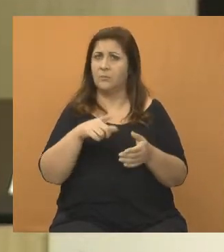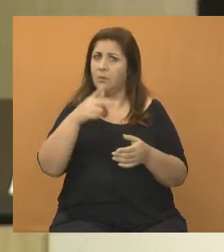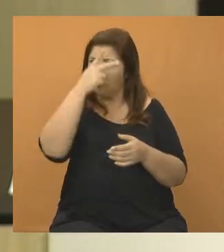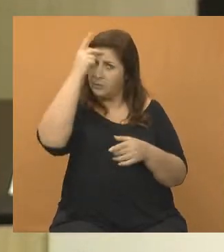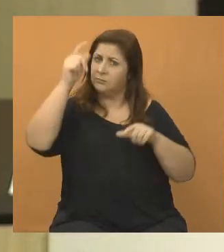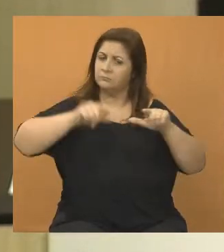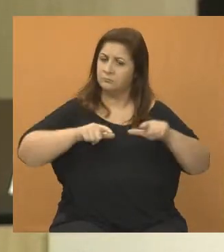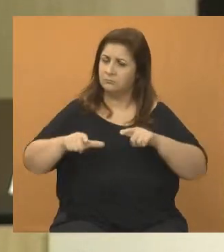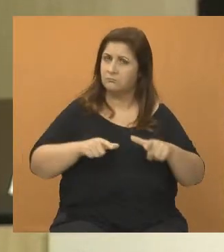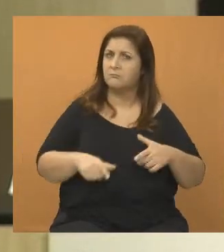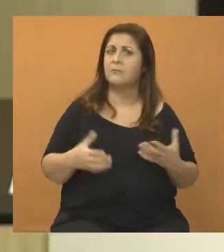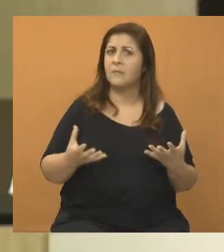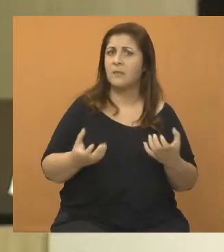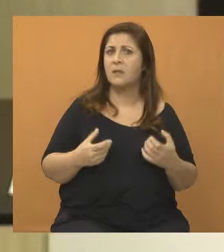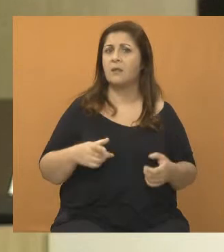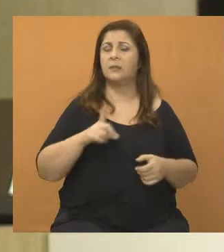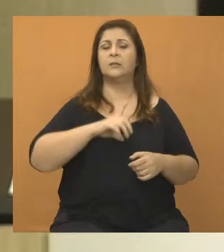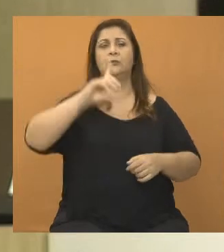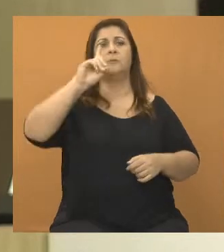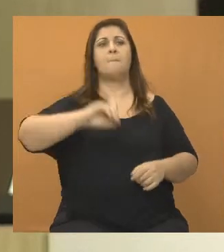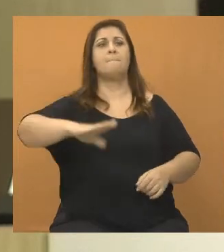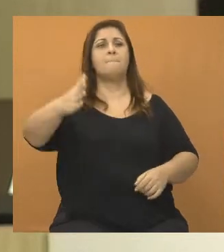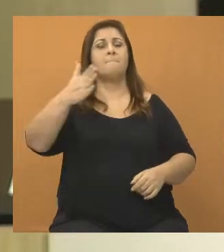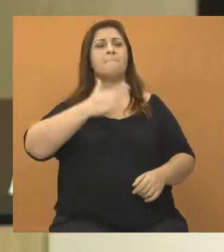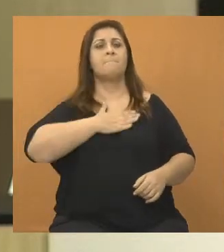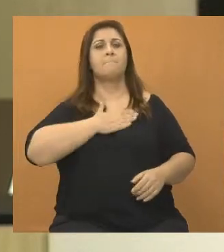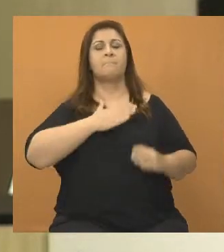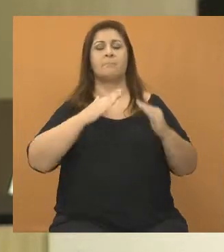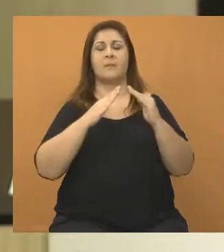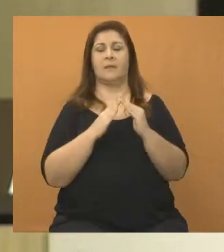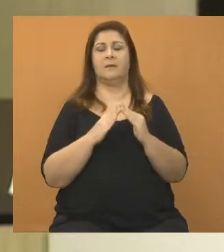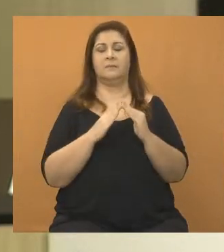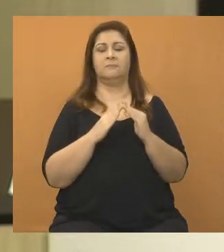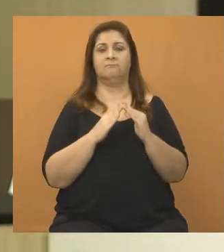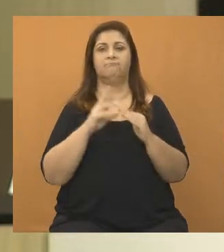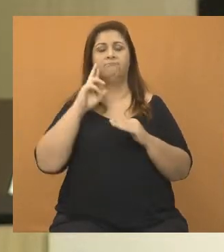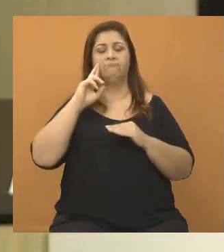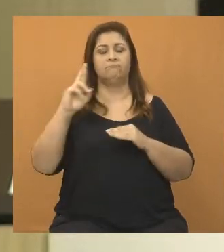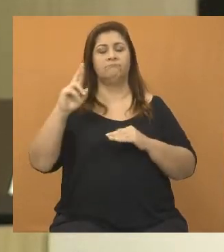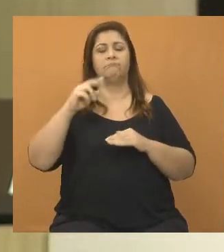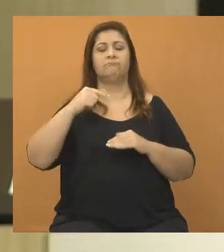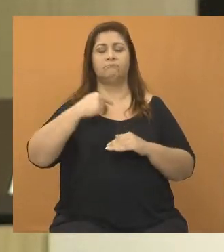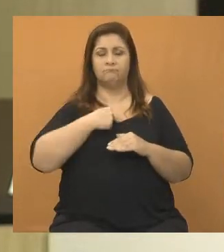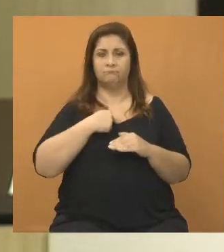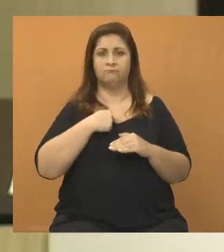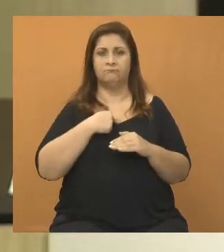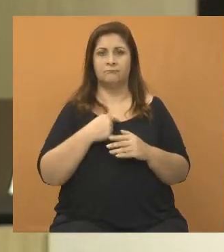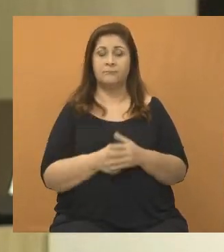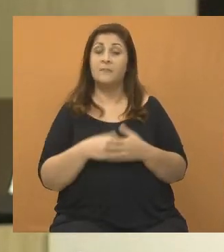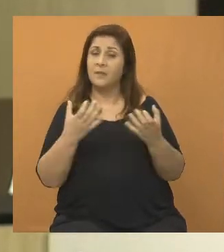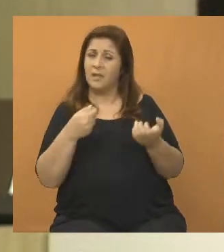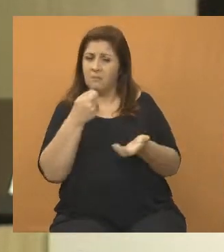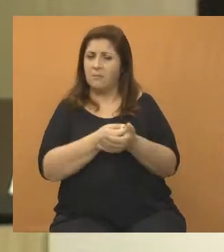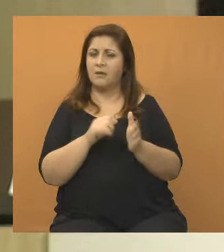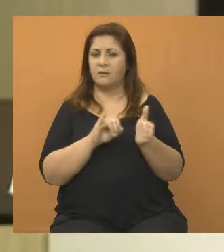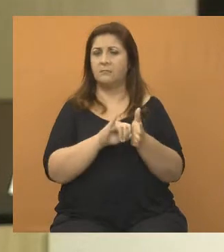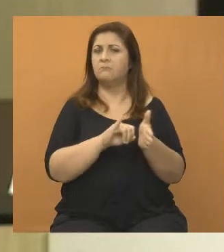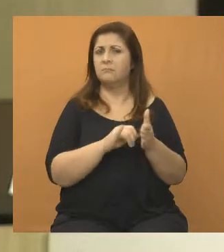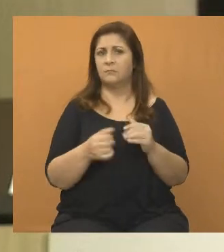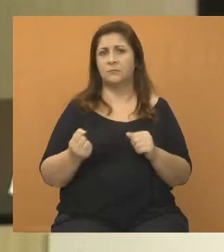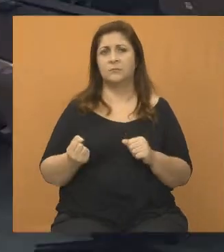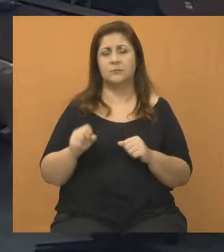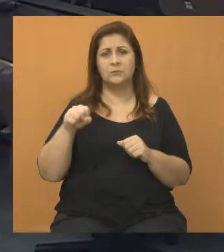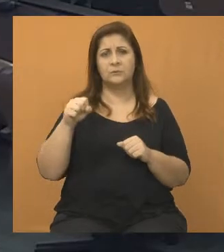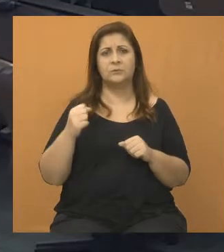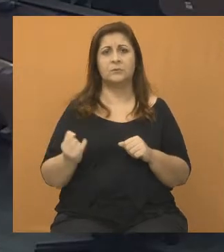quer ter o direito de falar, esta é minha propriedade, e contribuir com isso, né? Então, é importante essa parte de regularização.